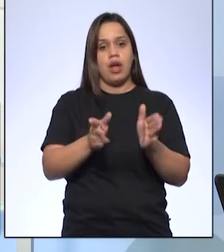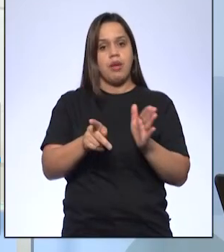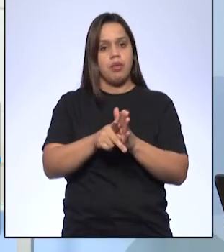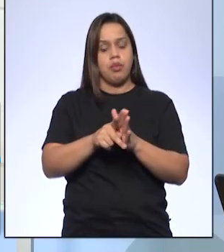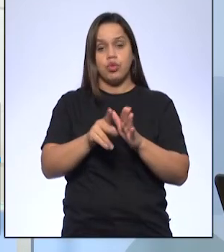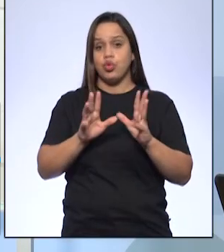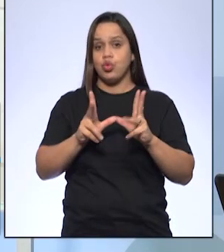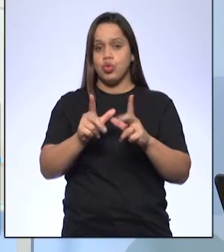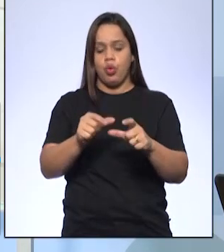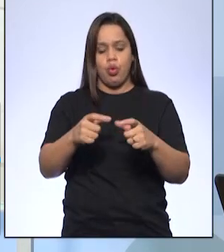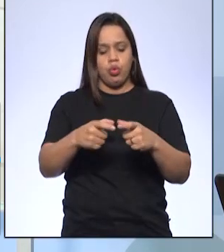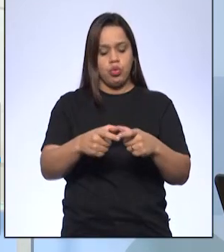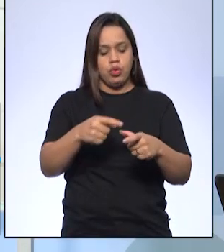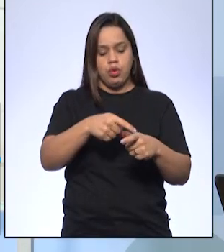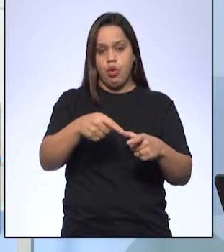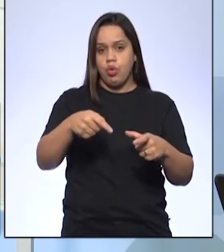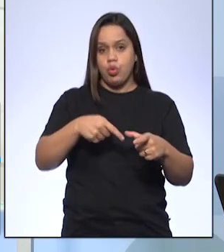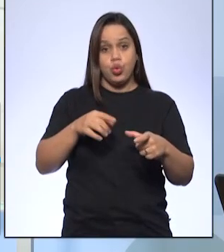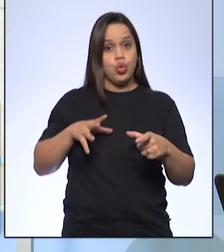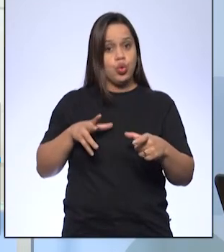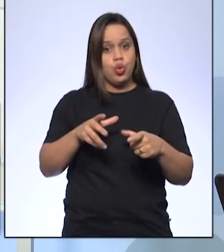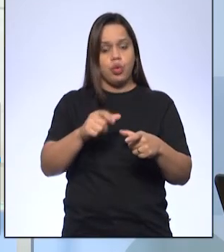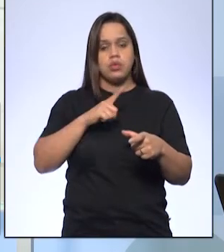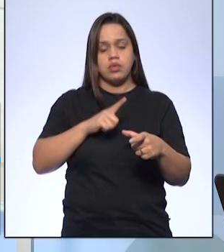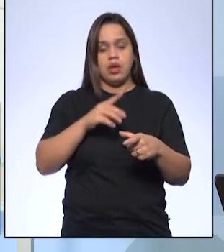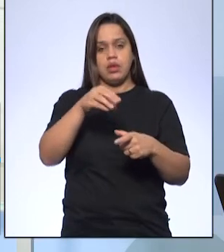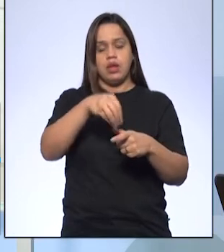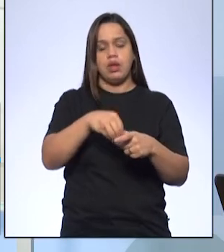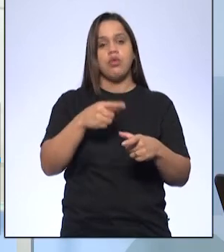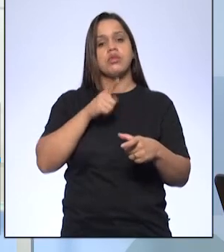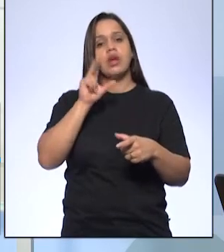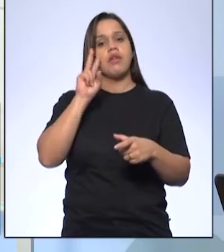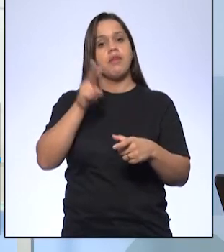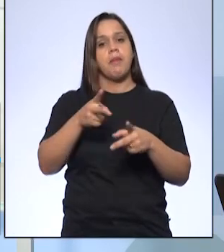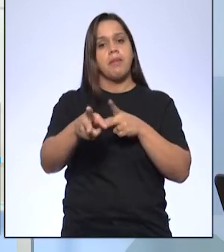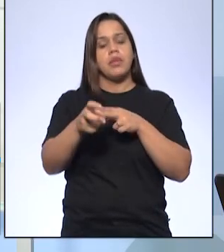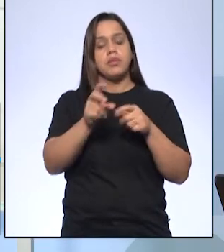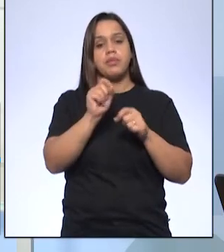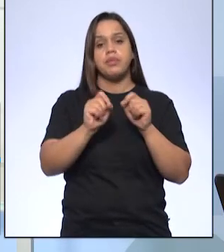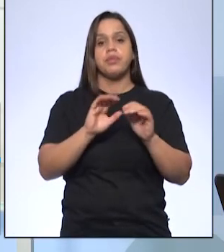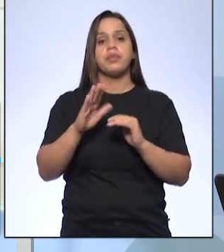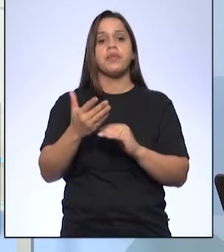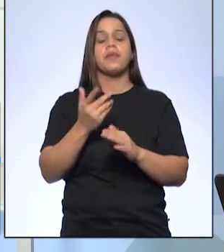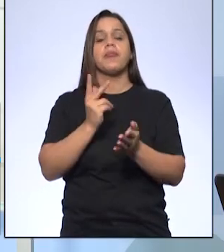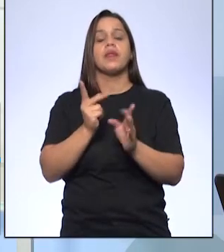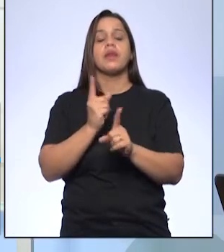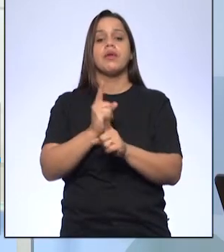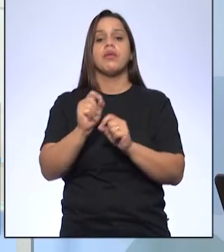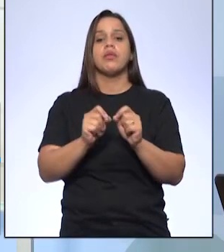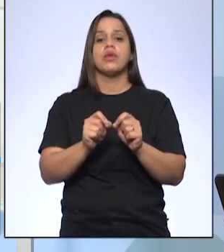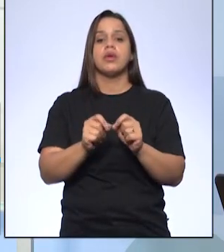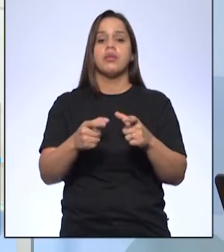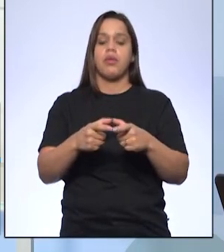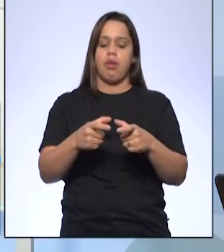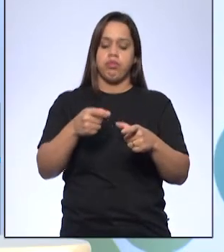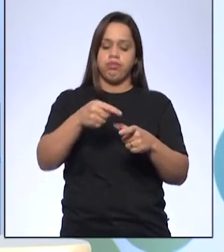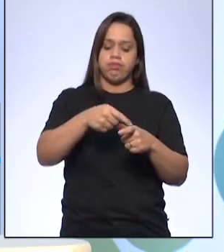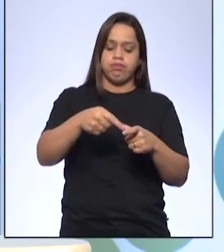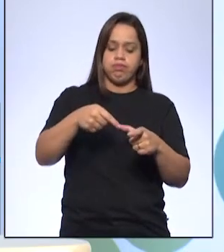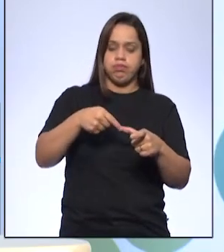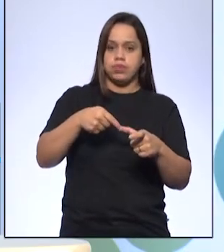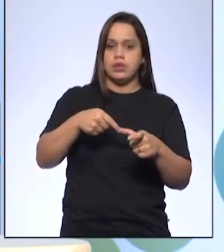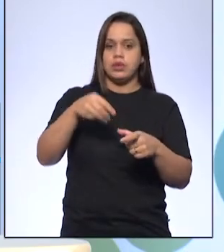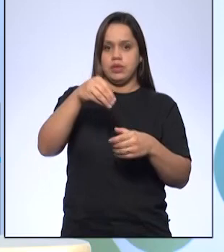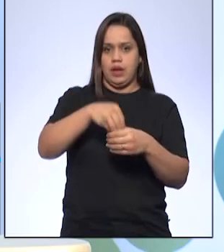todos os ângulos ali, vocês conseguem colocar todos os ângulos e encontrar qual que é esse setor, né, Lê? Isso, exatamente,